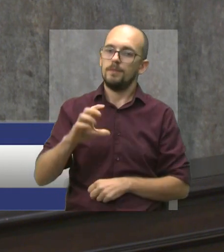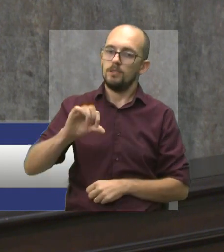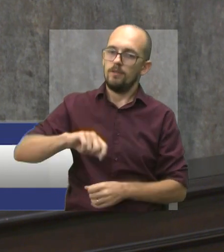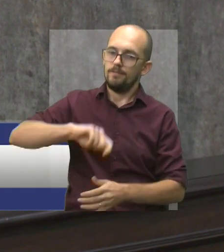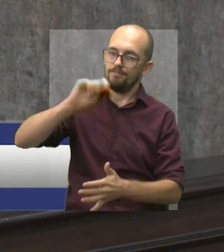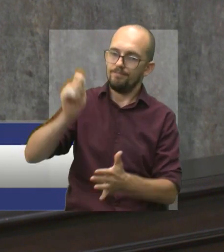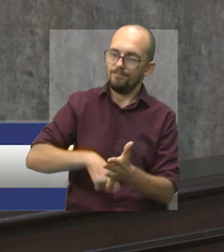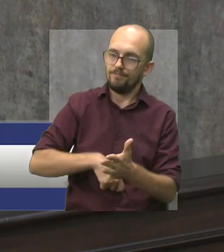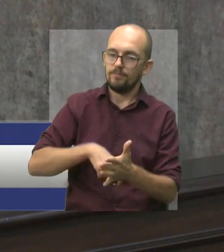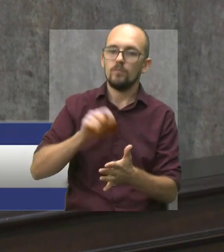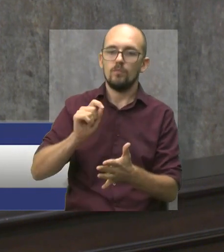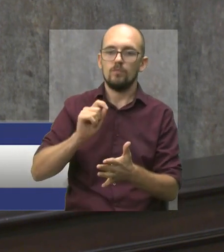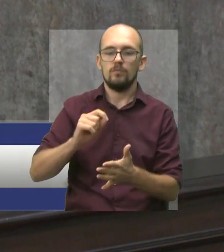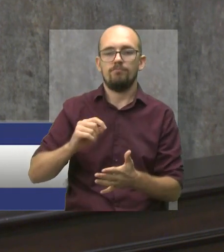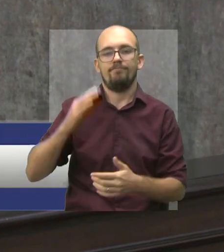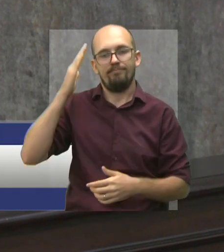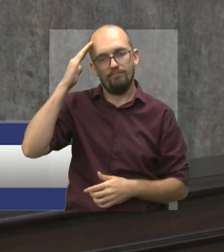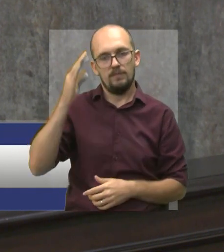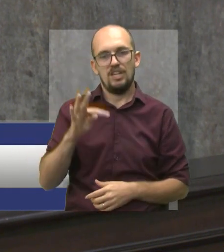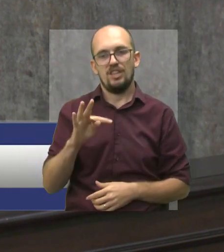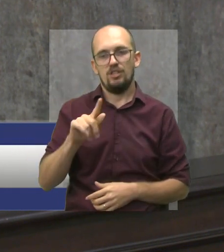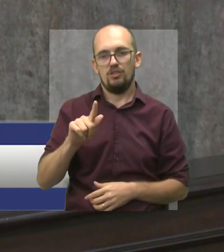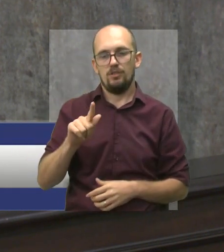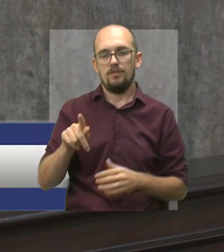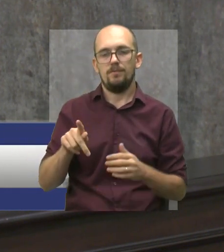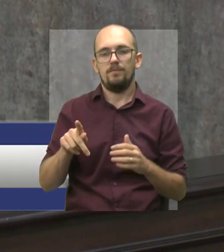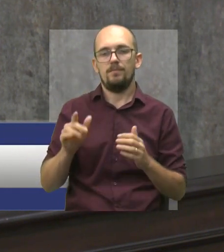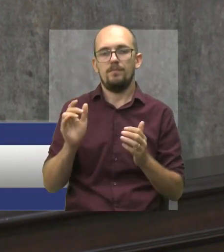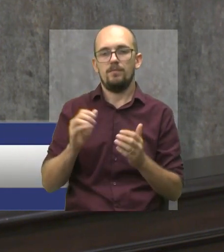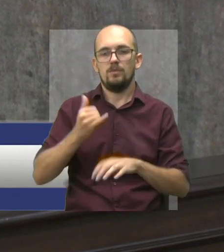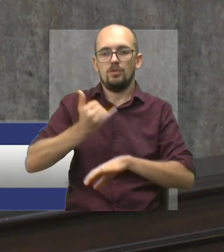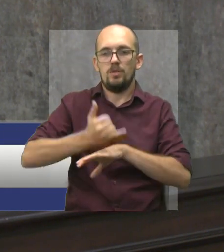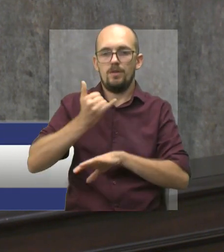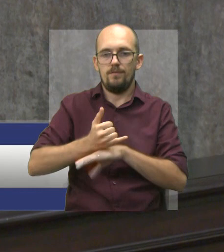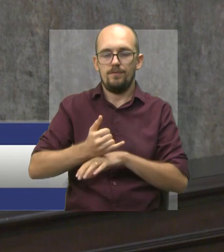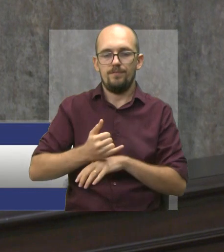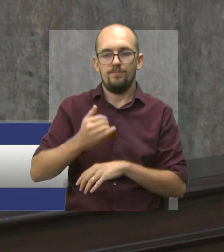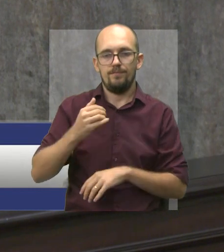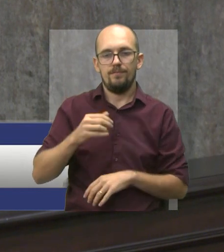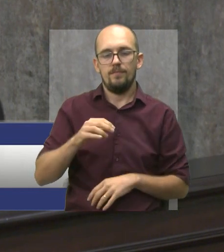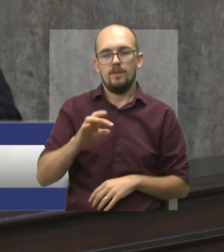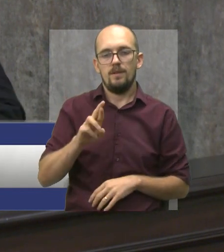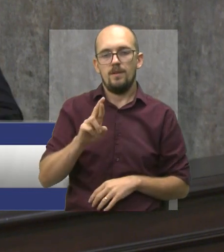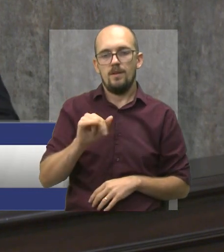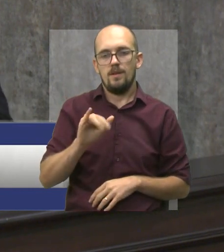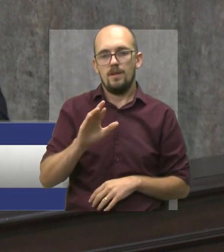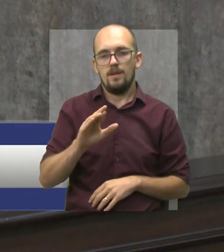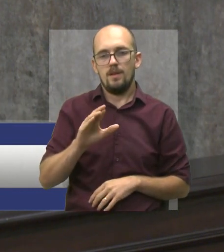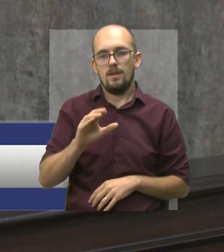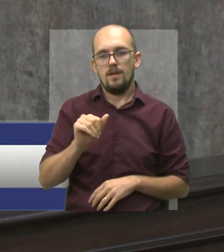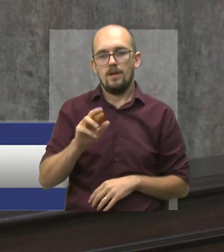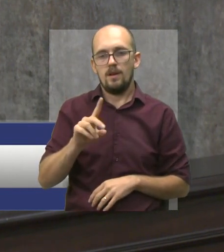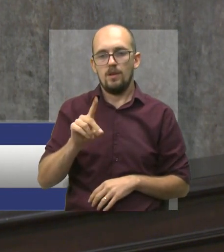chefe de instrução do Tiro de Guerra 02019, subtenente Ricardo Ferreira de Souza.